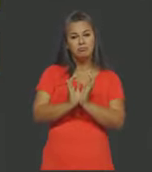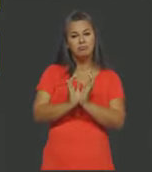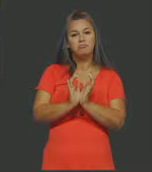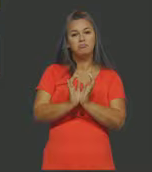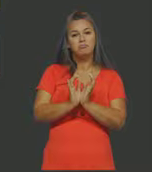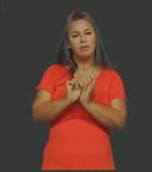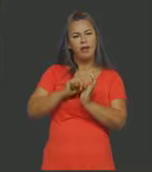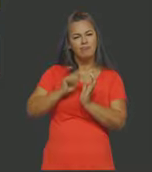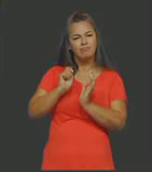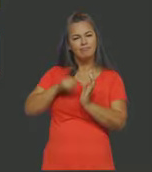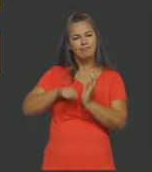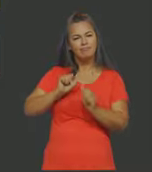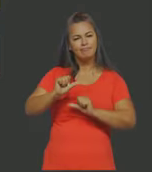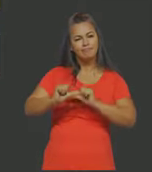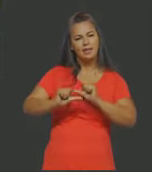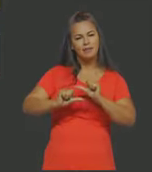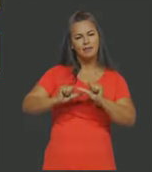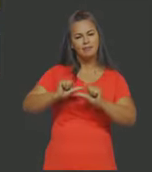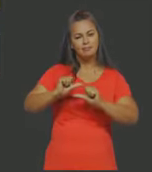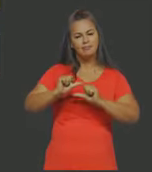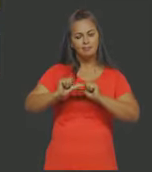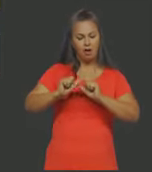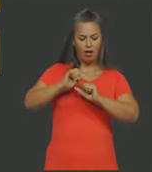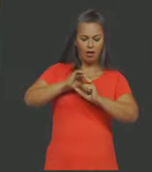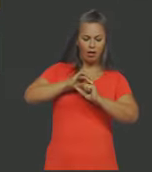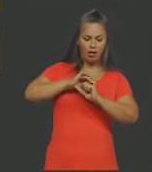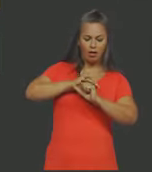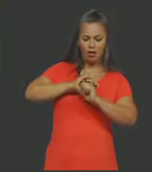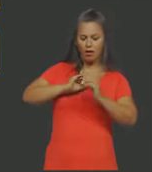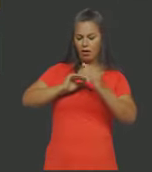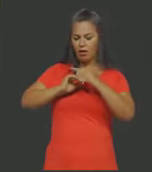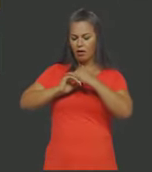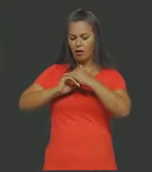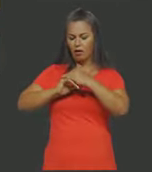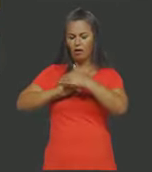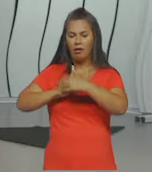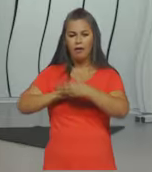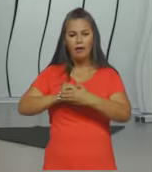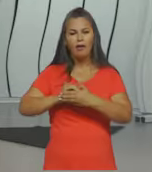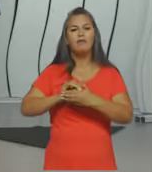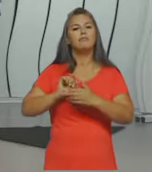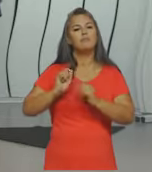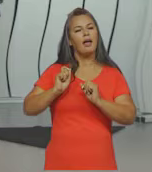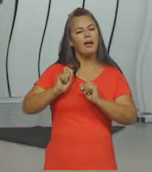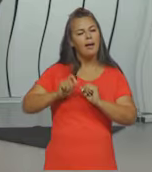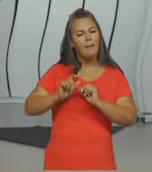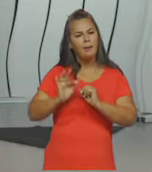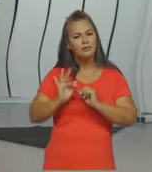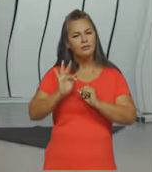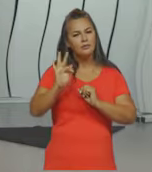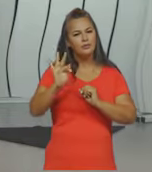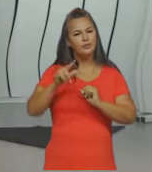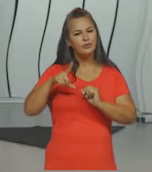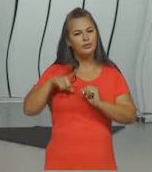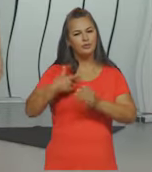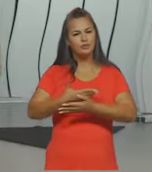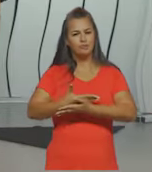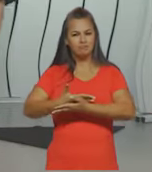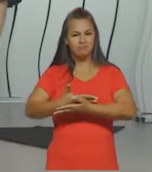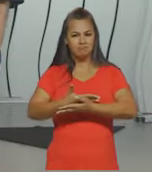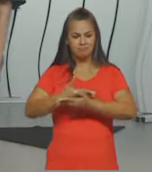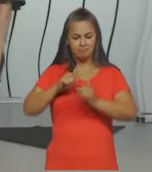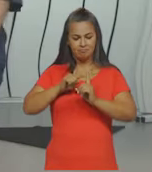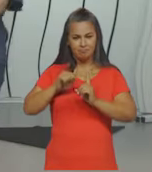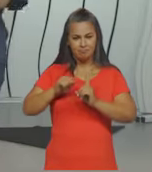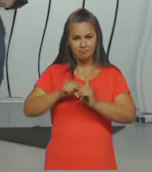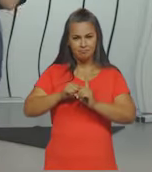também desenvolver a parede interna, que é o endométrio, para receber um bebê, tá? Então, olha só.